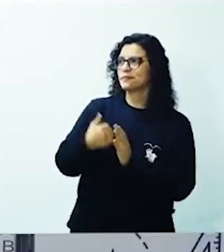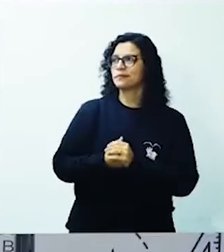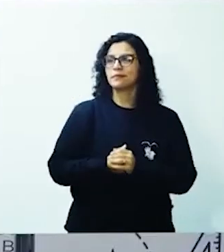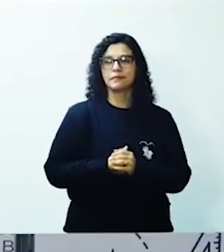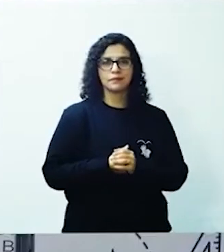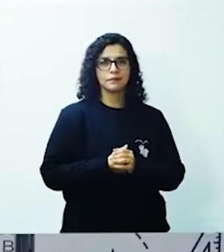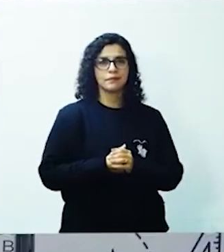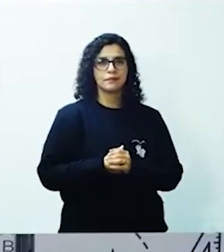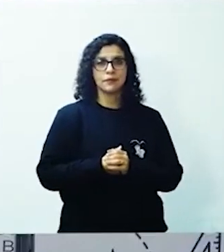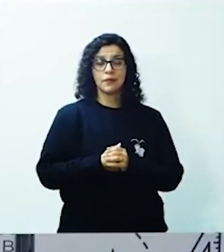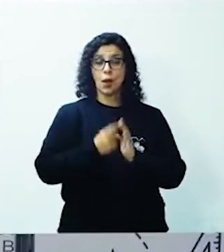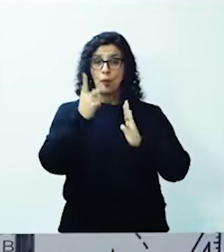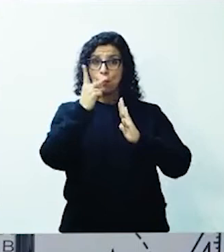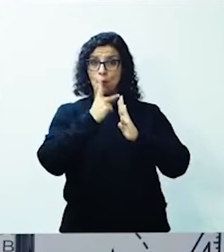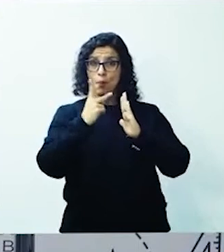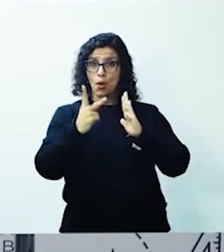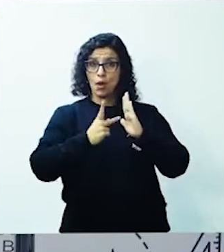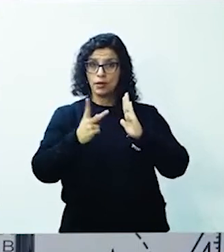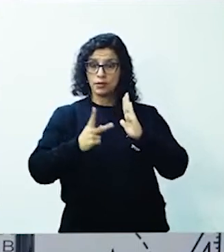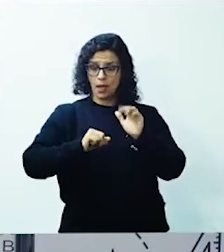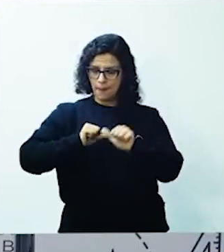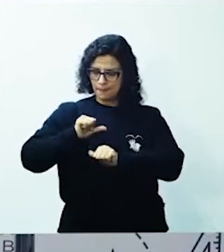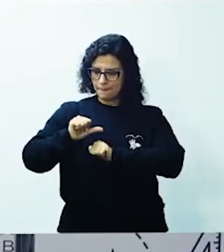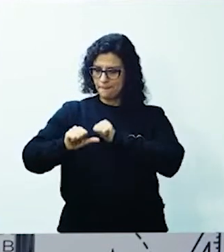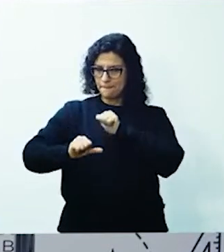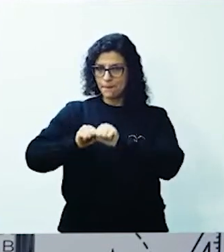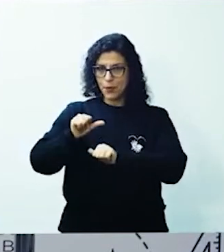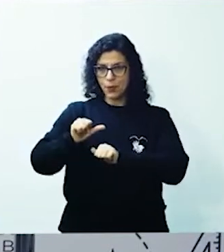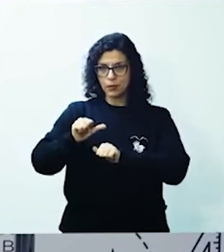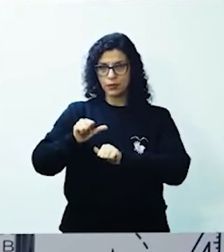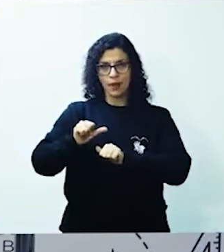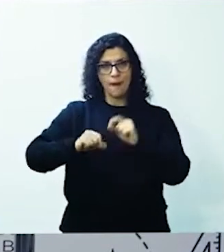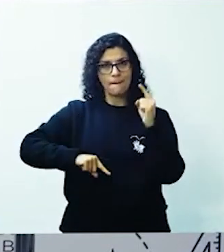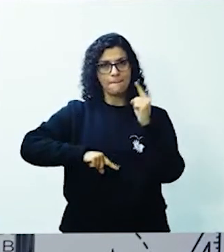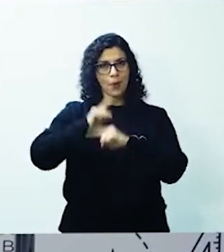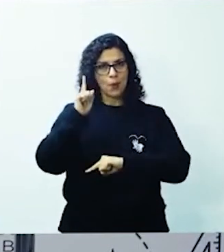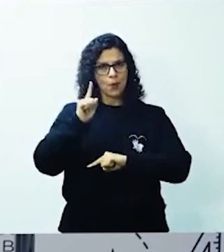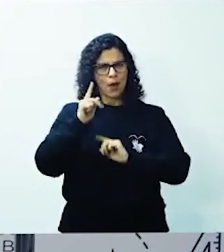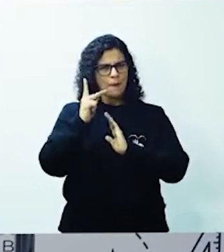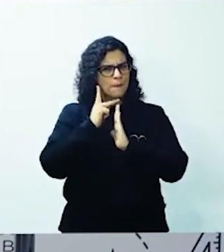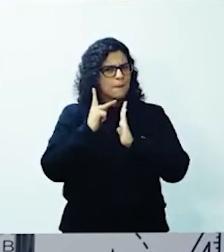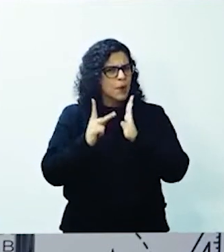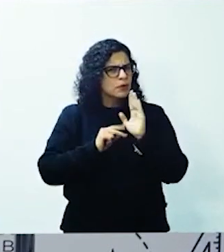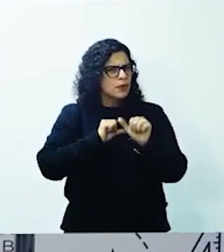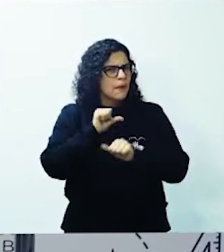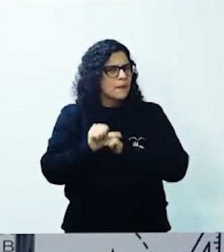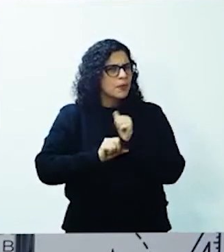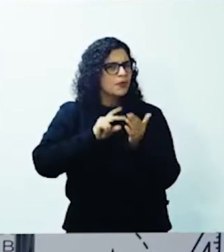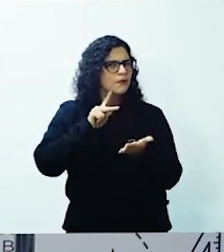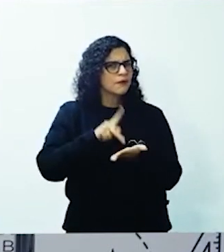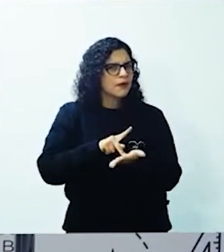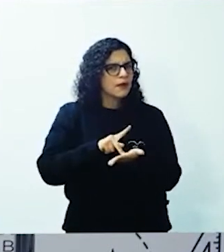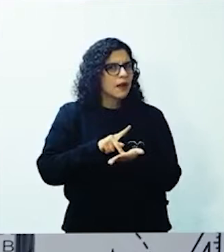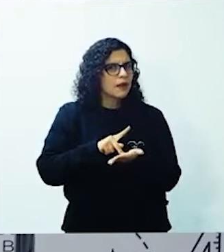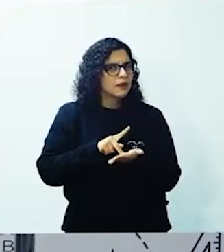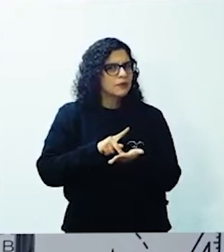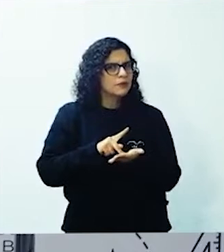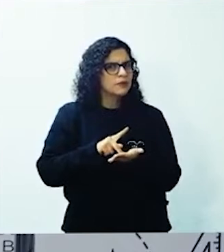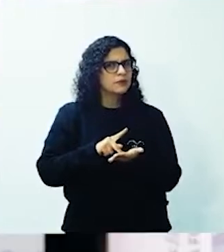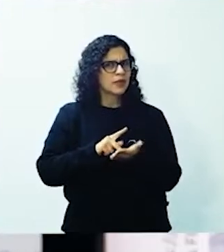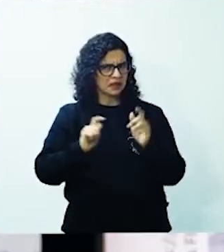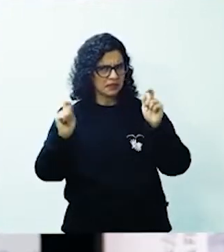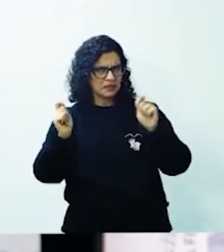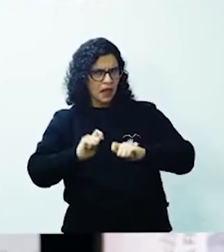Bessa, Poesia que Transforma. Será que a poesia transforma mesmo? Será que ela tem esse